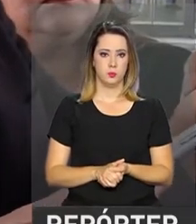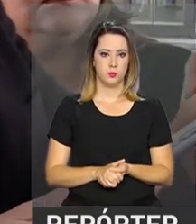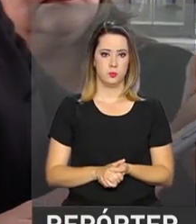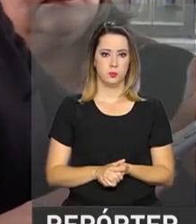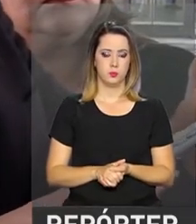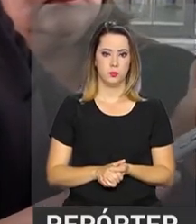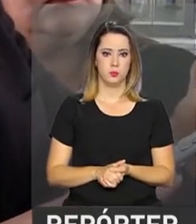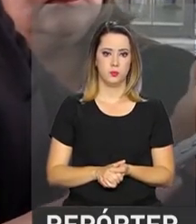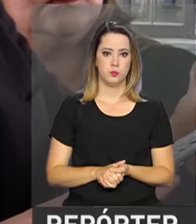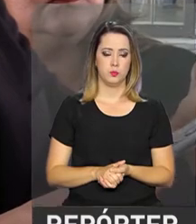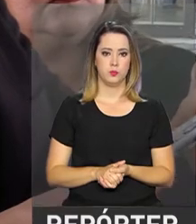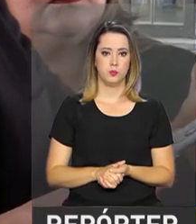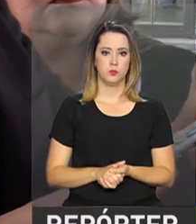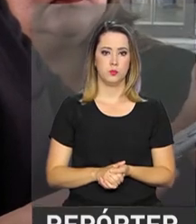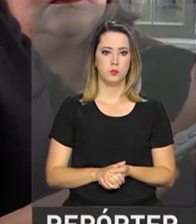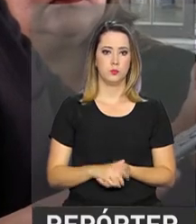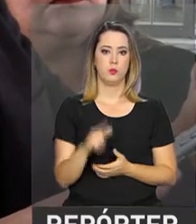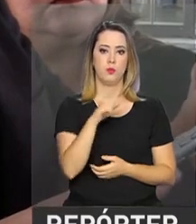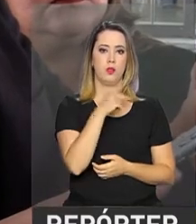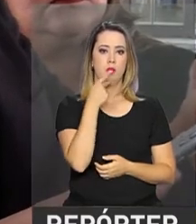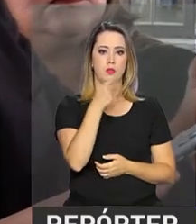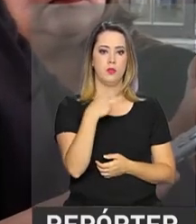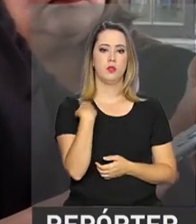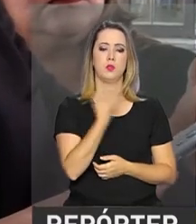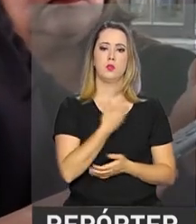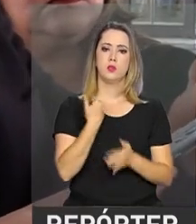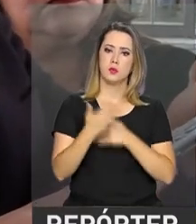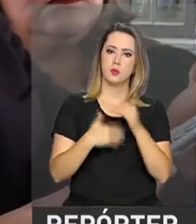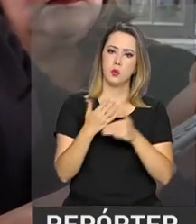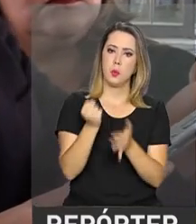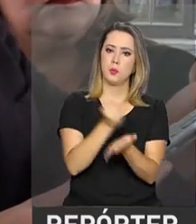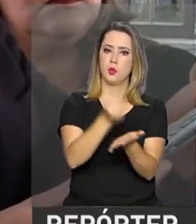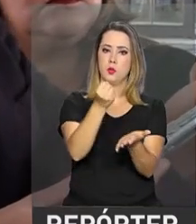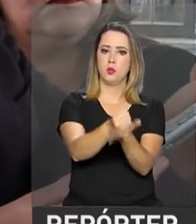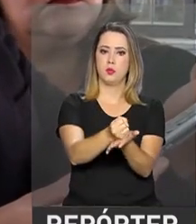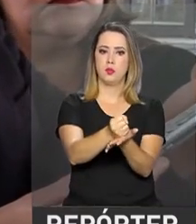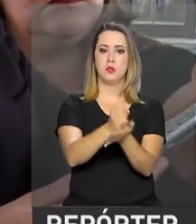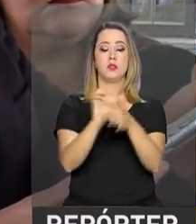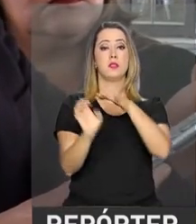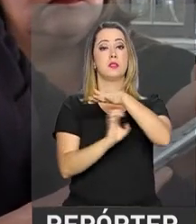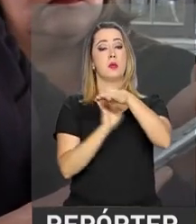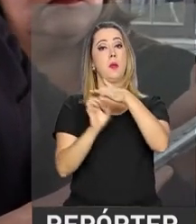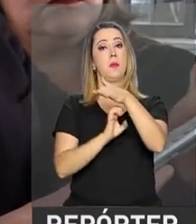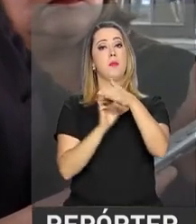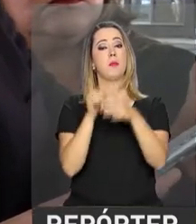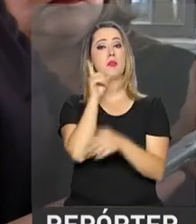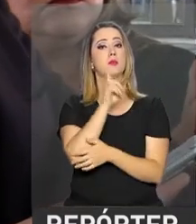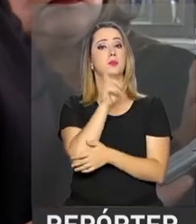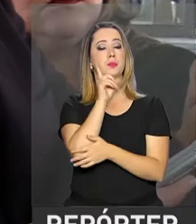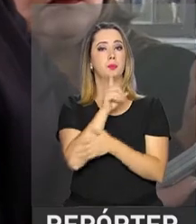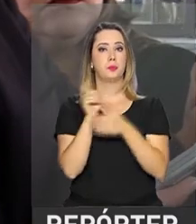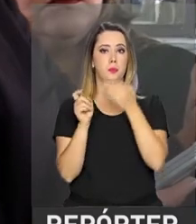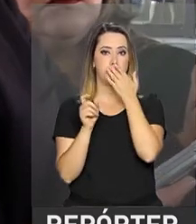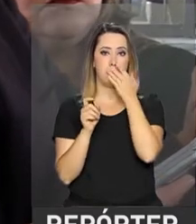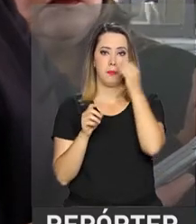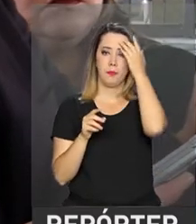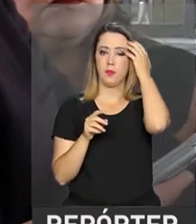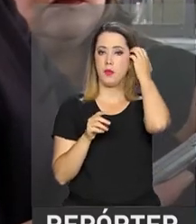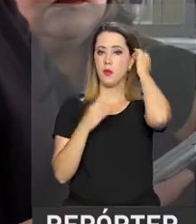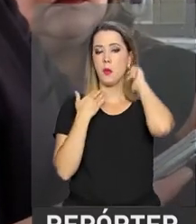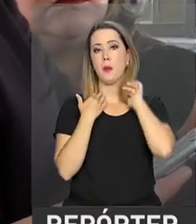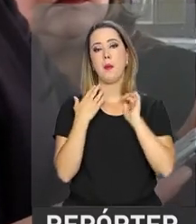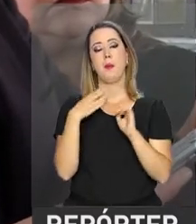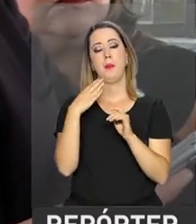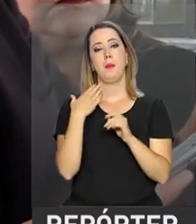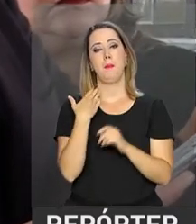Nós pretendemos, para adiantar o processo de desenvolvimento, contratar este desenvolvimento do Master Cell Bank, do Banco de